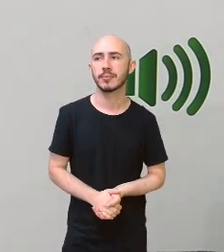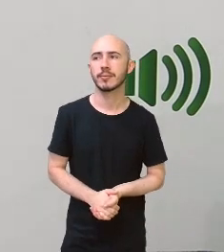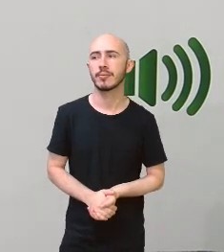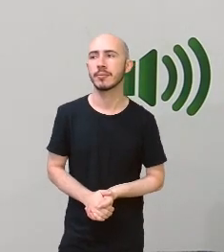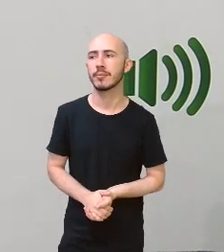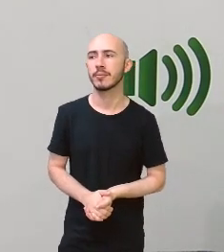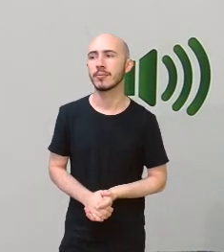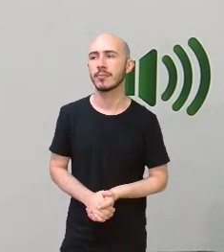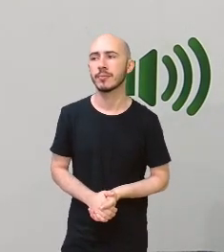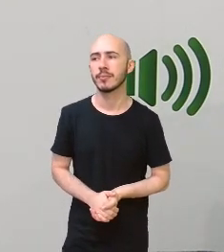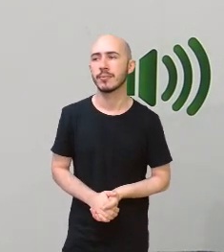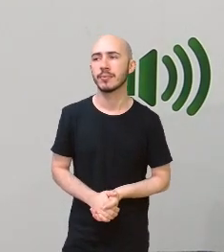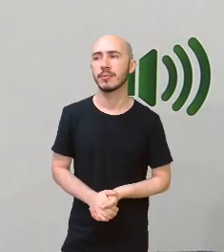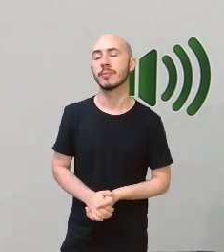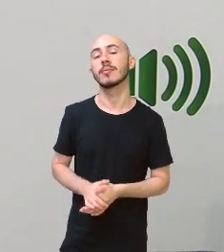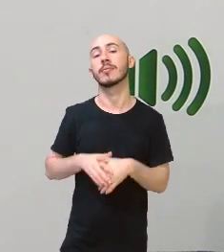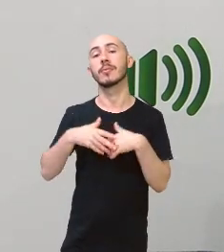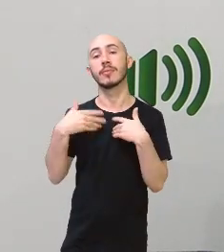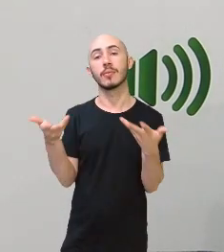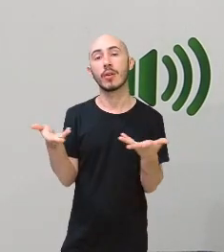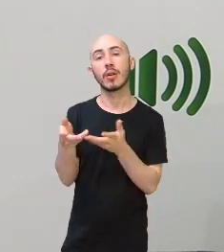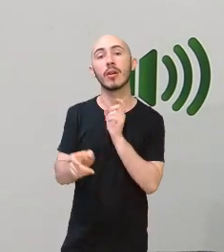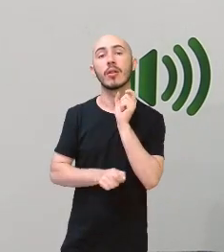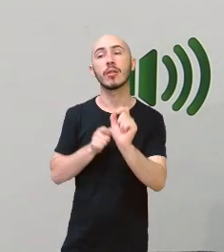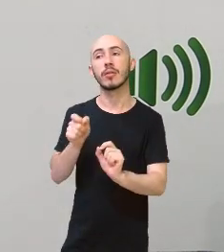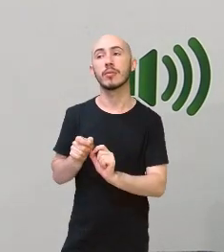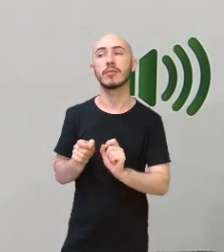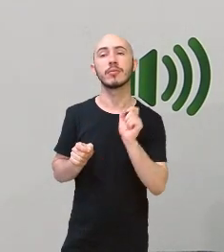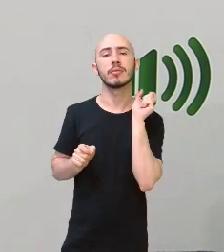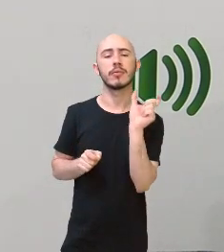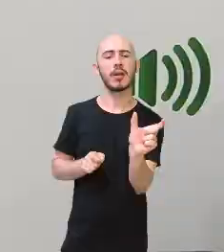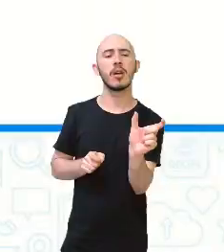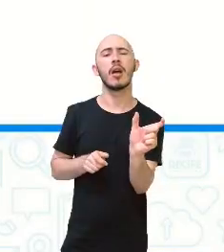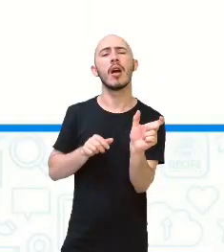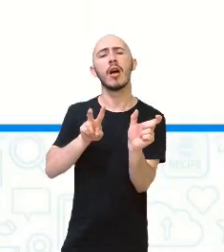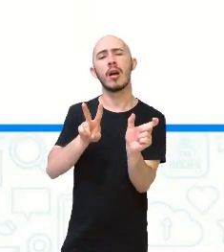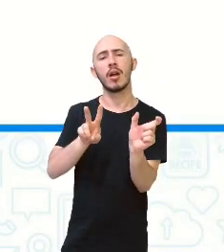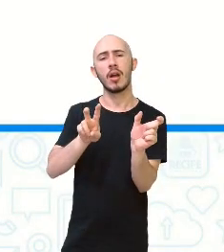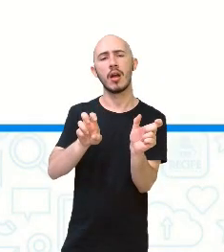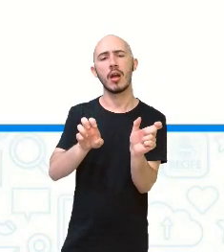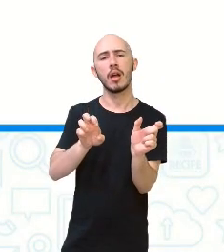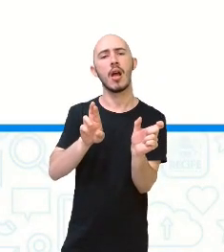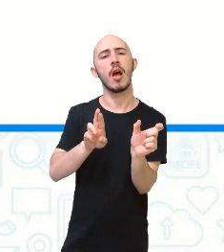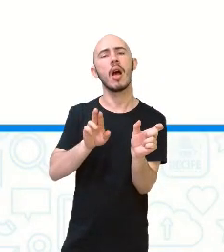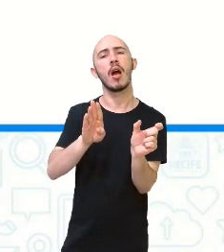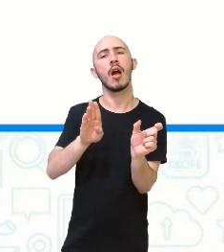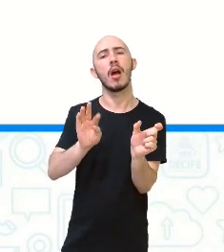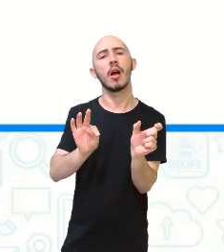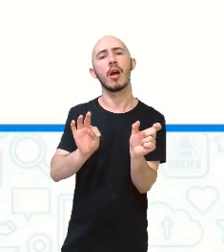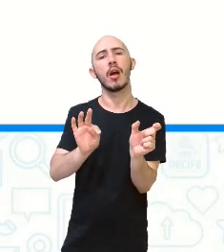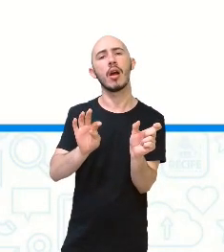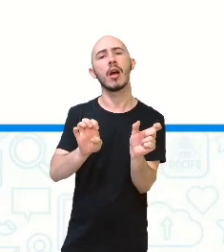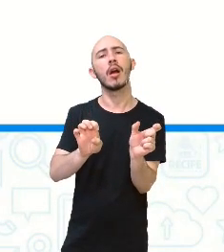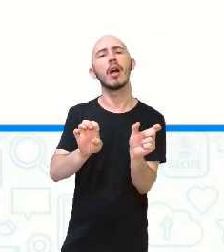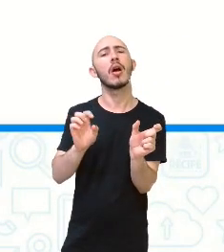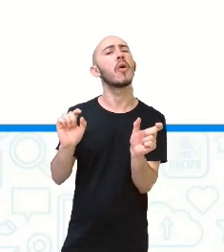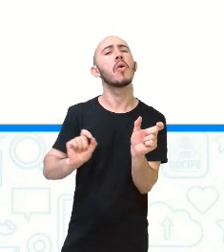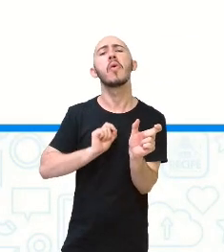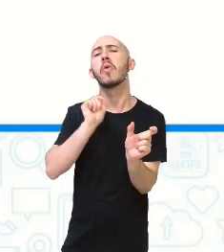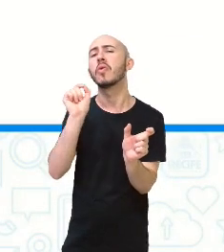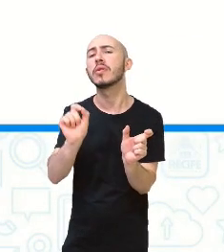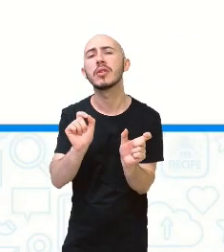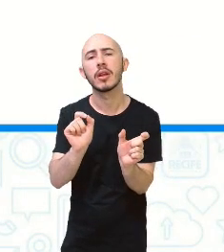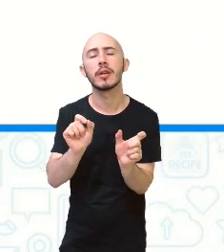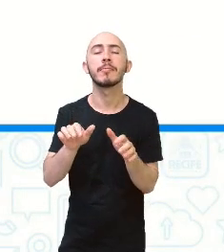A gente já passou. E agora a gente vai falar um pouquinho sobre verbete, tá? Então, o que poderia ser